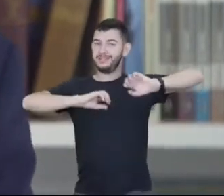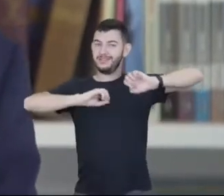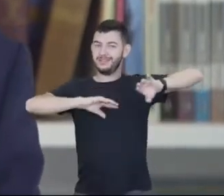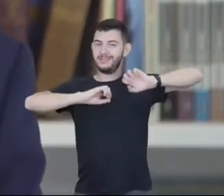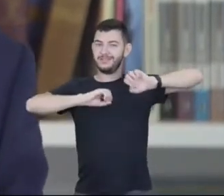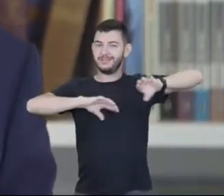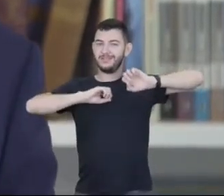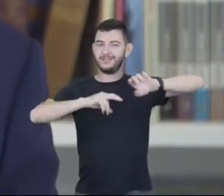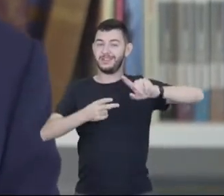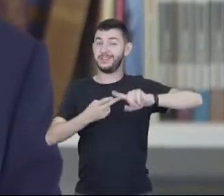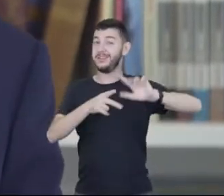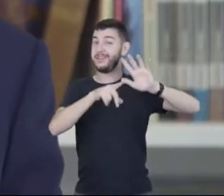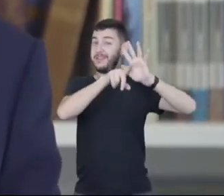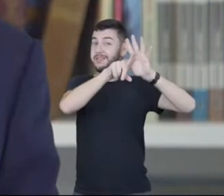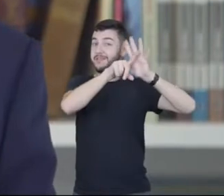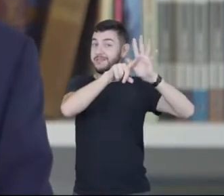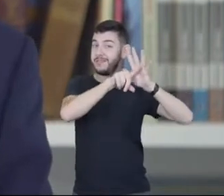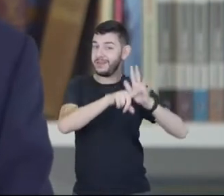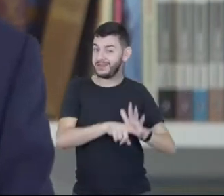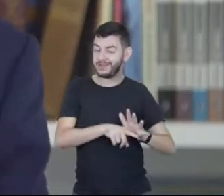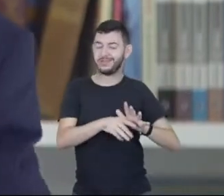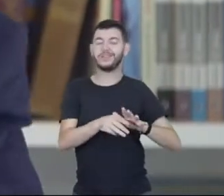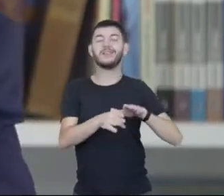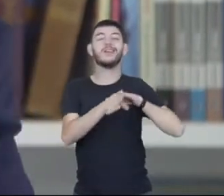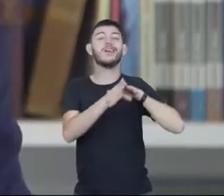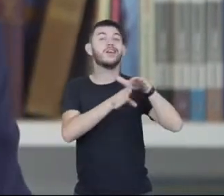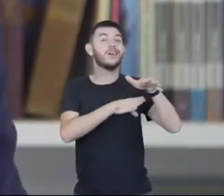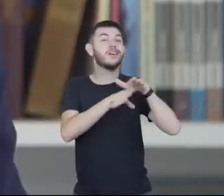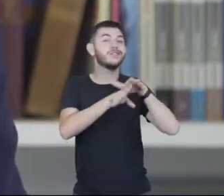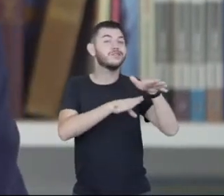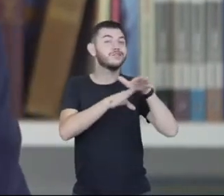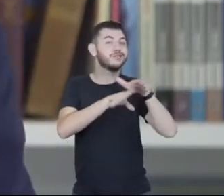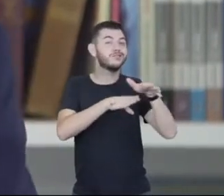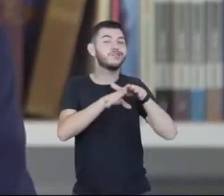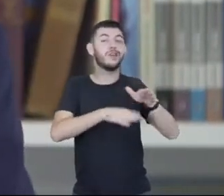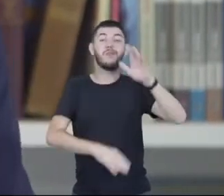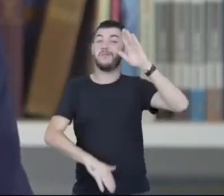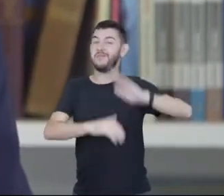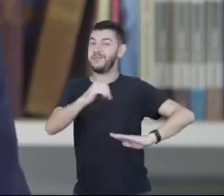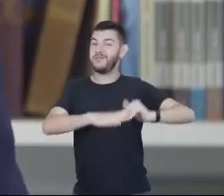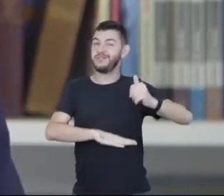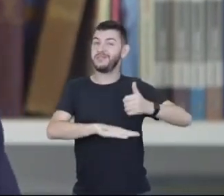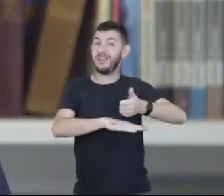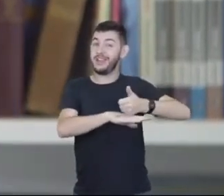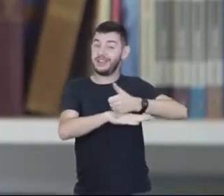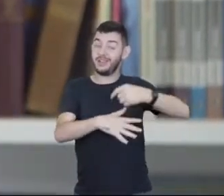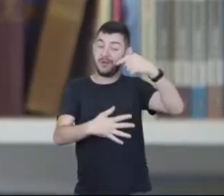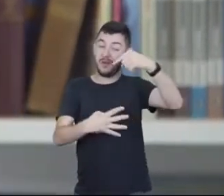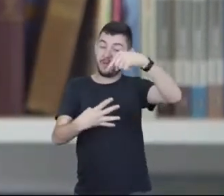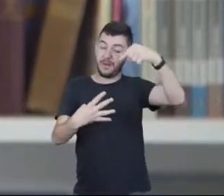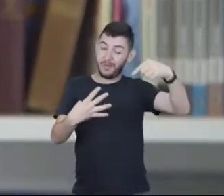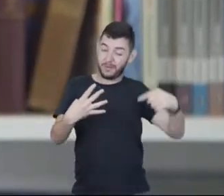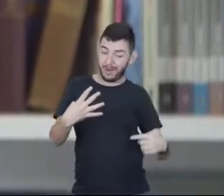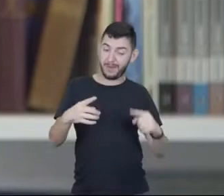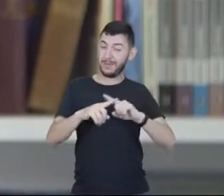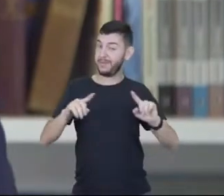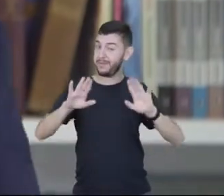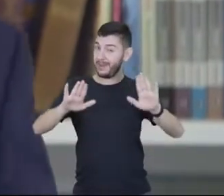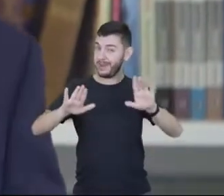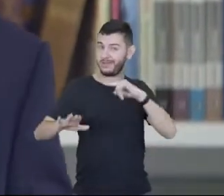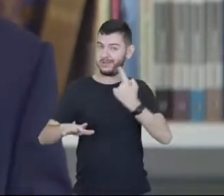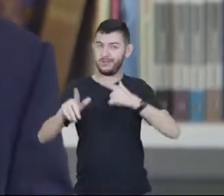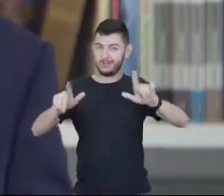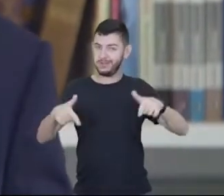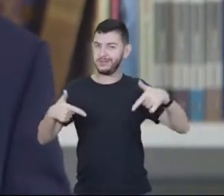instrução e profissionalização e nós lutaremos para que isso aconteça